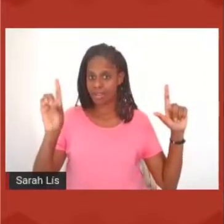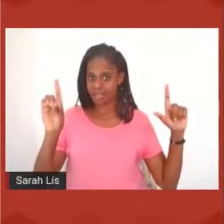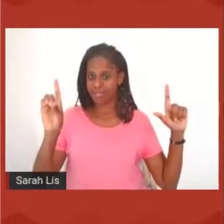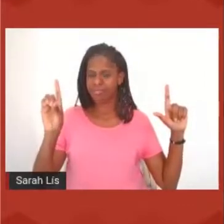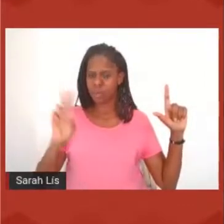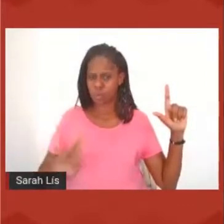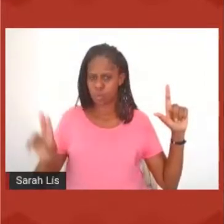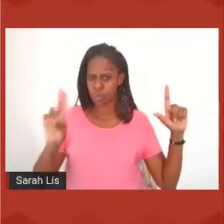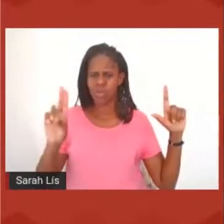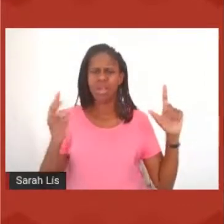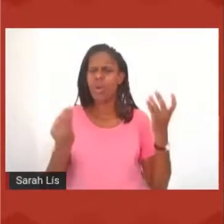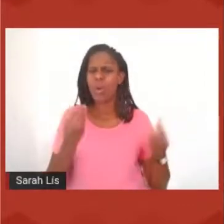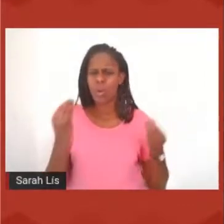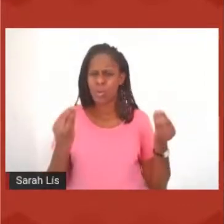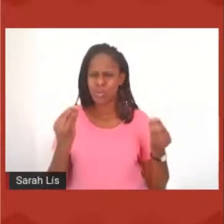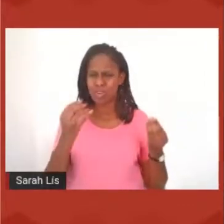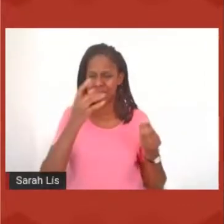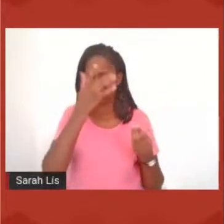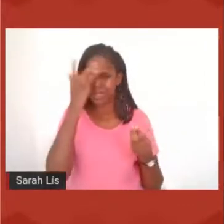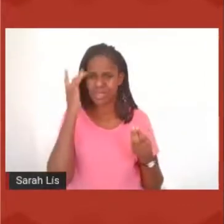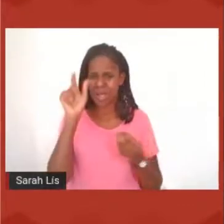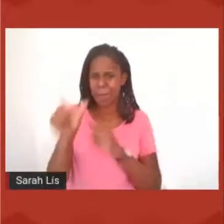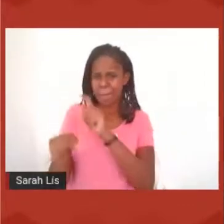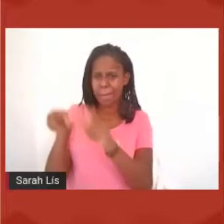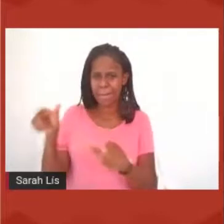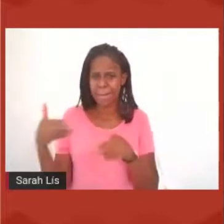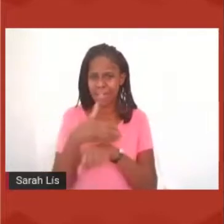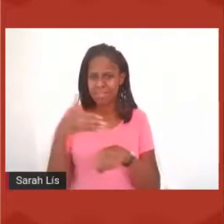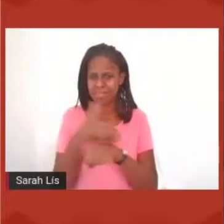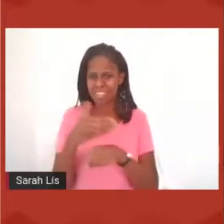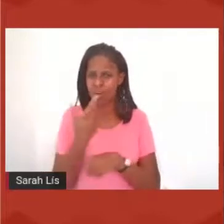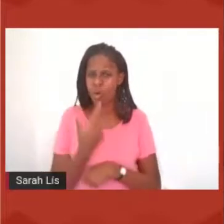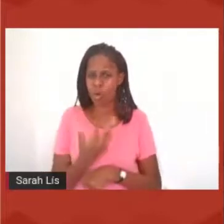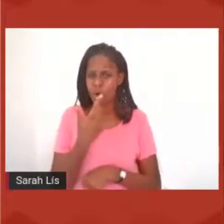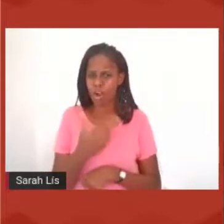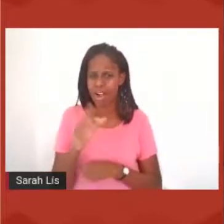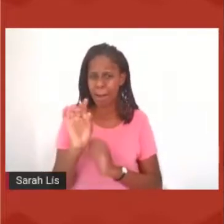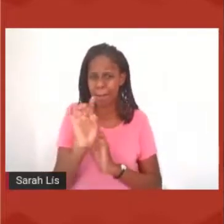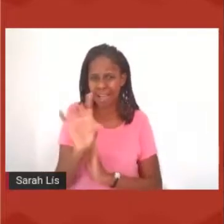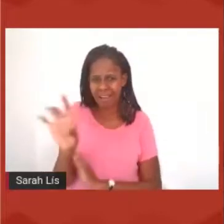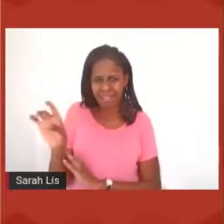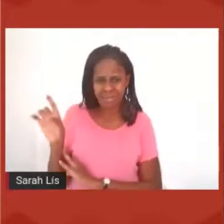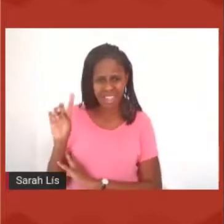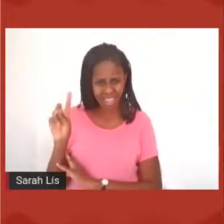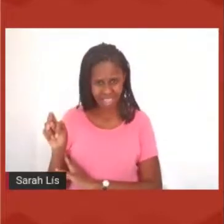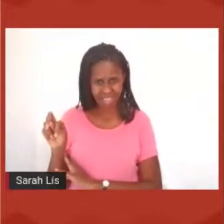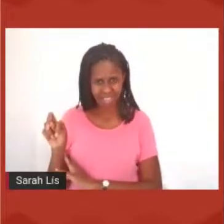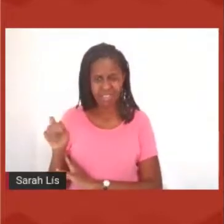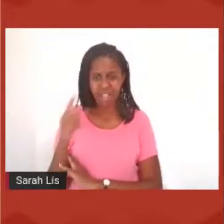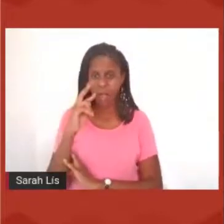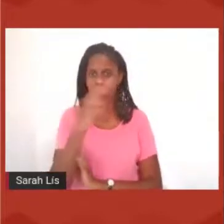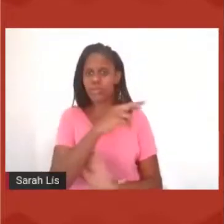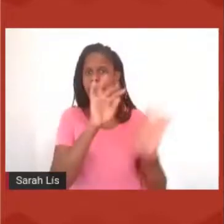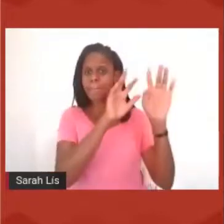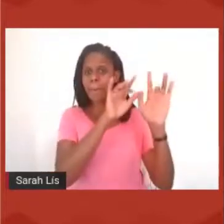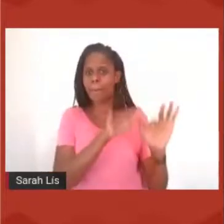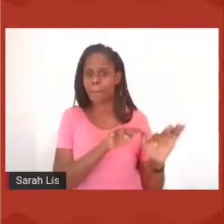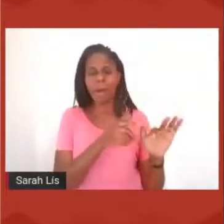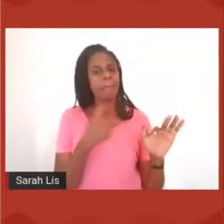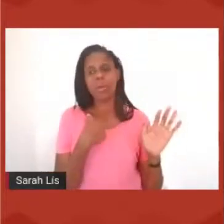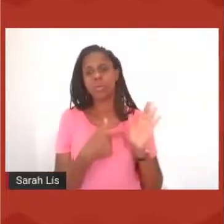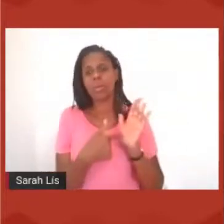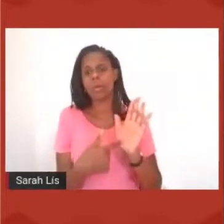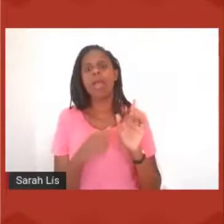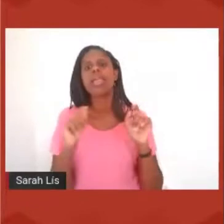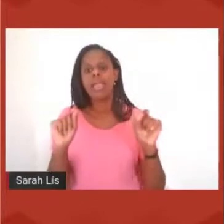cada participante. Eu vi que tem várias cores lá. E a gente começou a escrever coisas lá e não aparece quem escreveu. Pelo menos